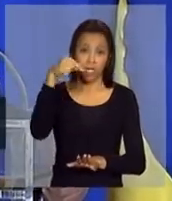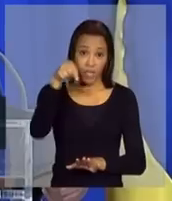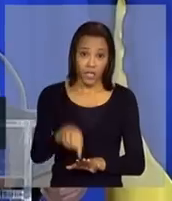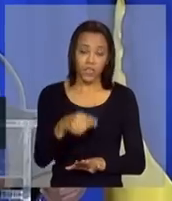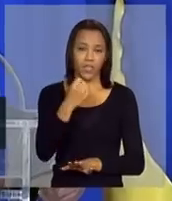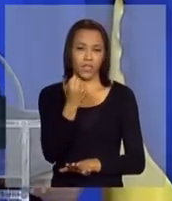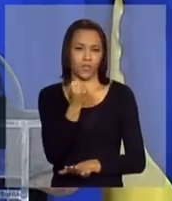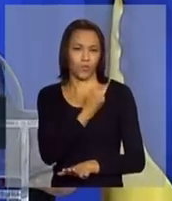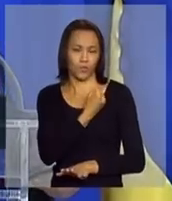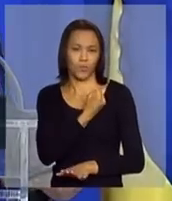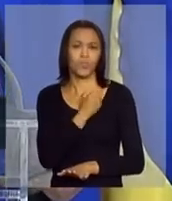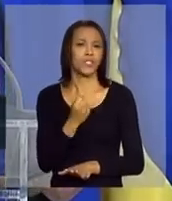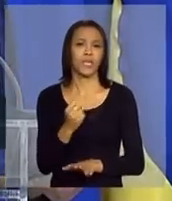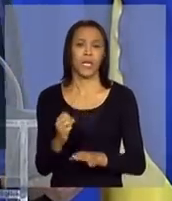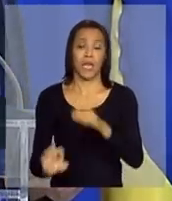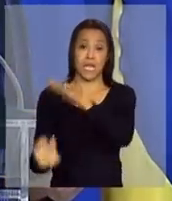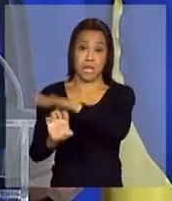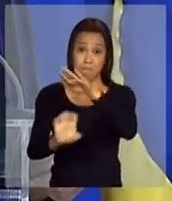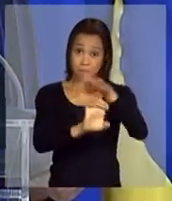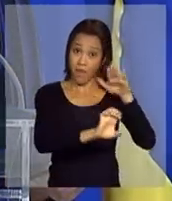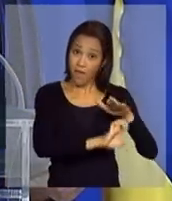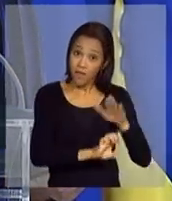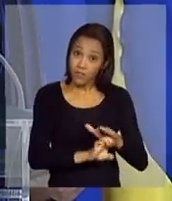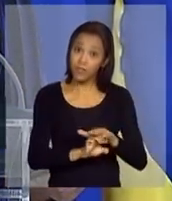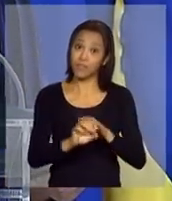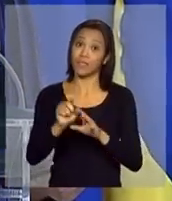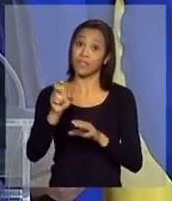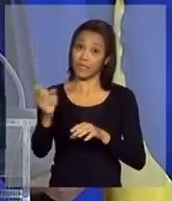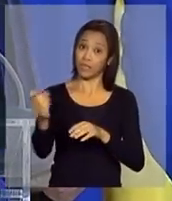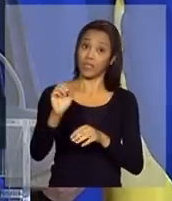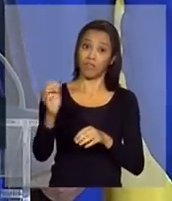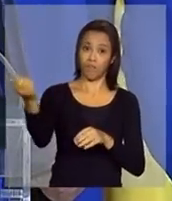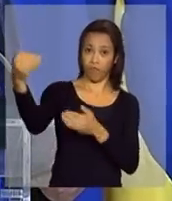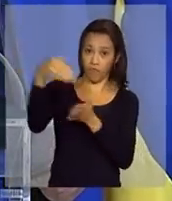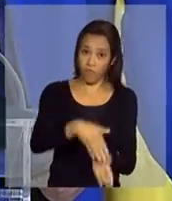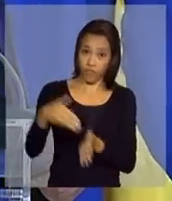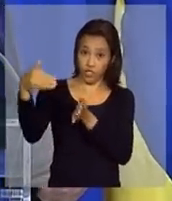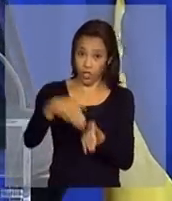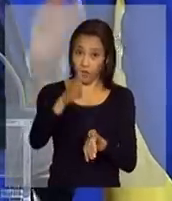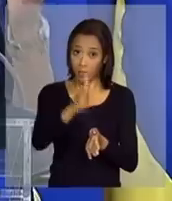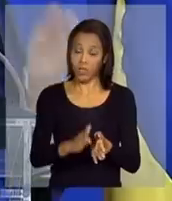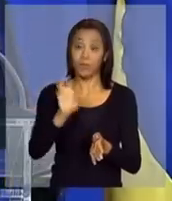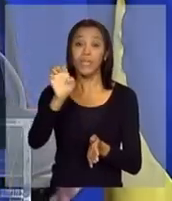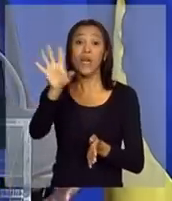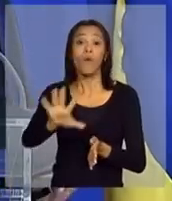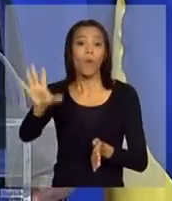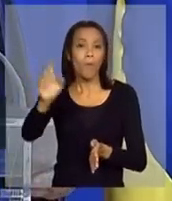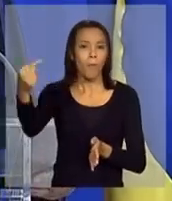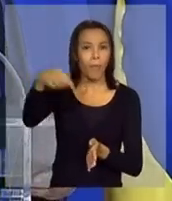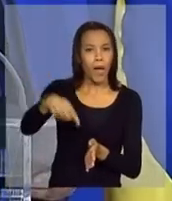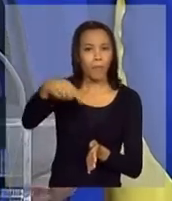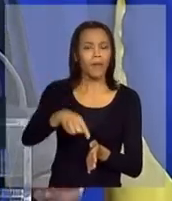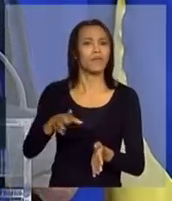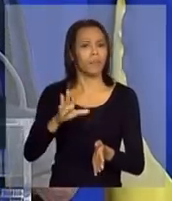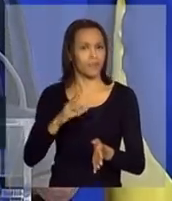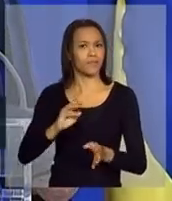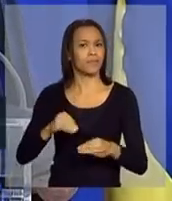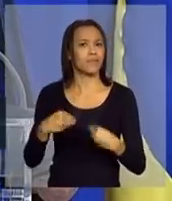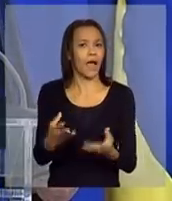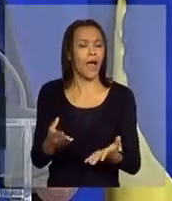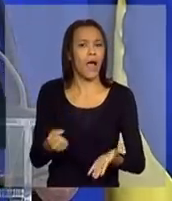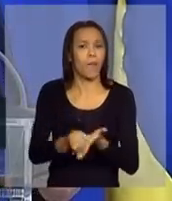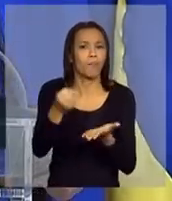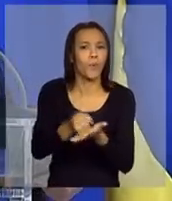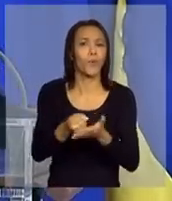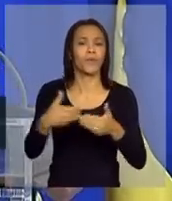número de empresas de origem europeia, que dá sustentação para o crescimento do país, que